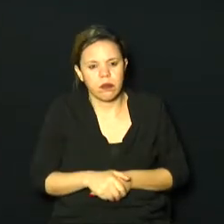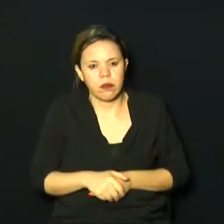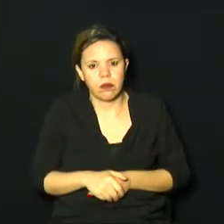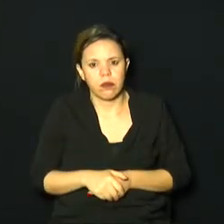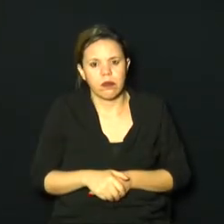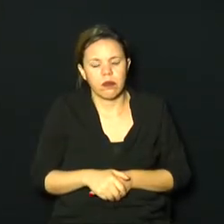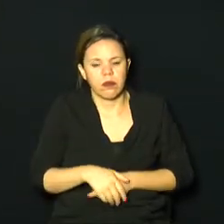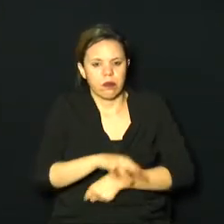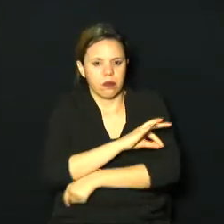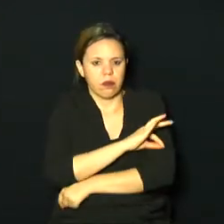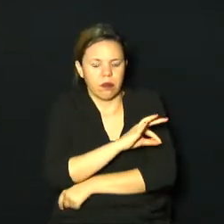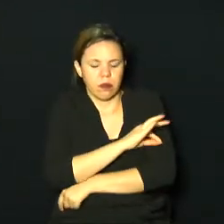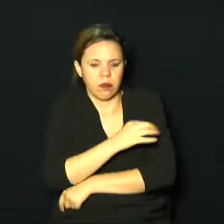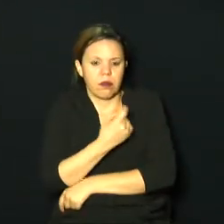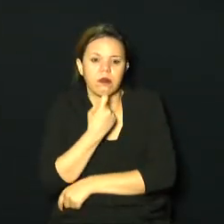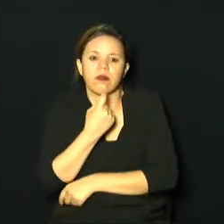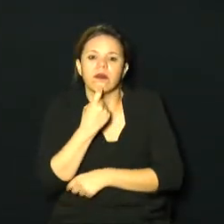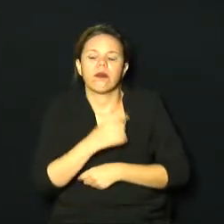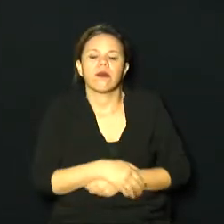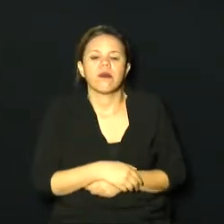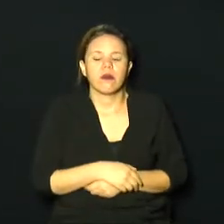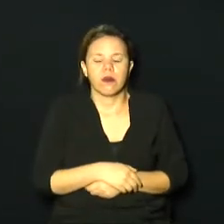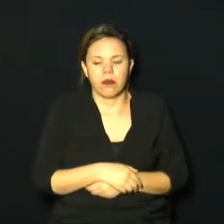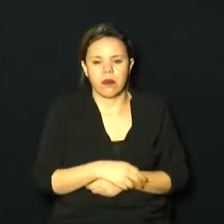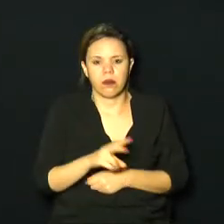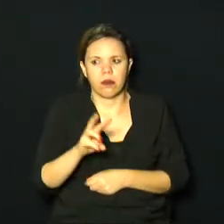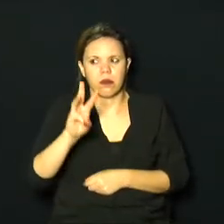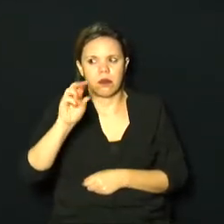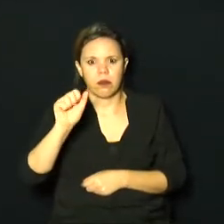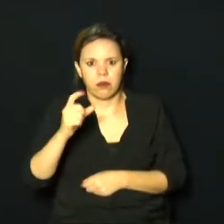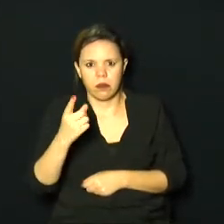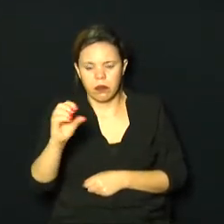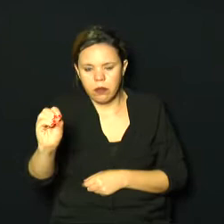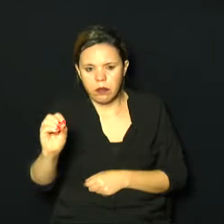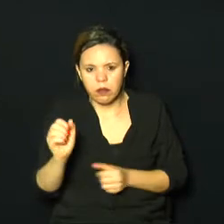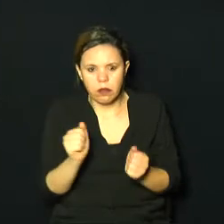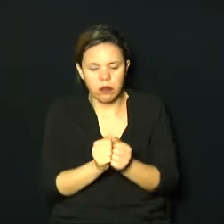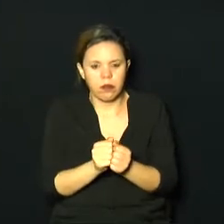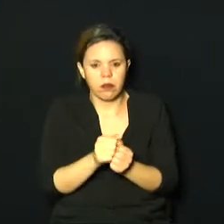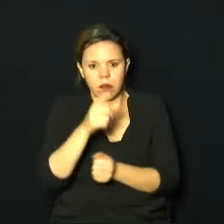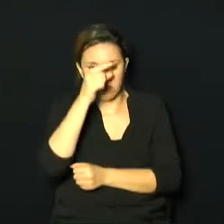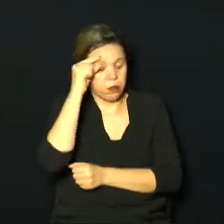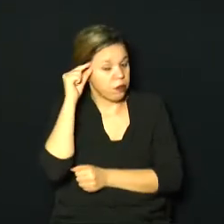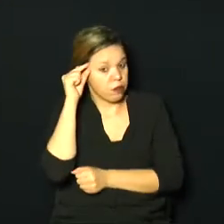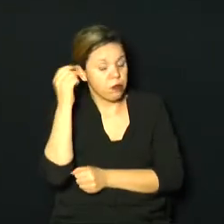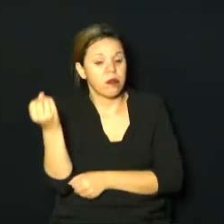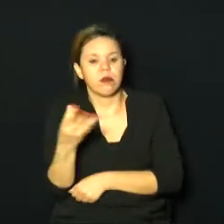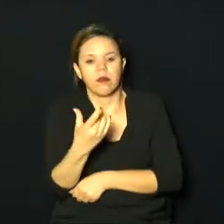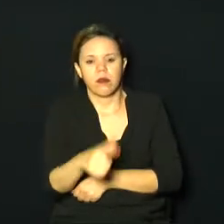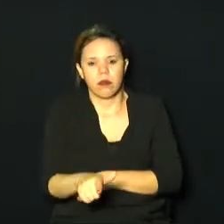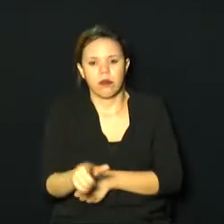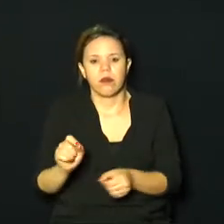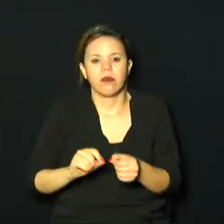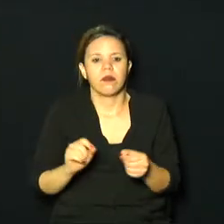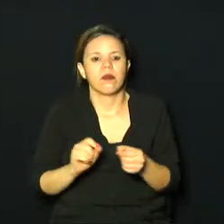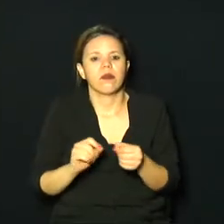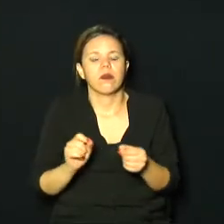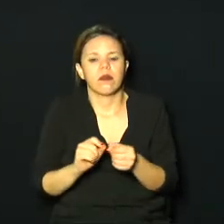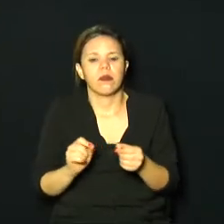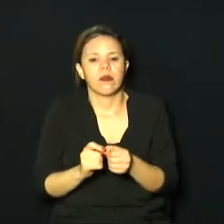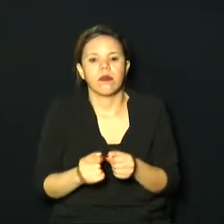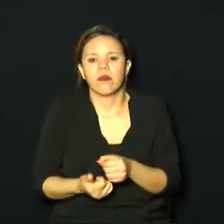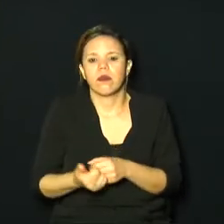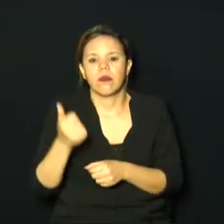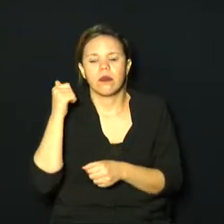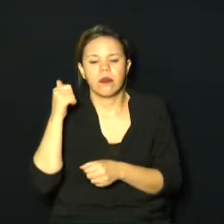Prefeitura de Campinas, com o senhor Vandão e com o Jonas Donizete, vai novamente fazer o que fez na